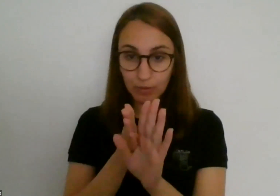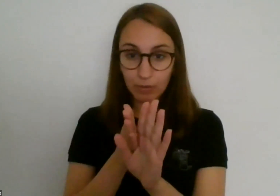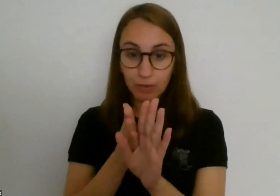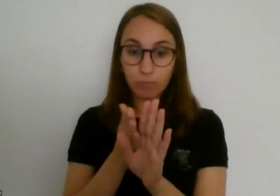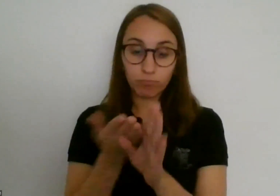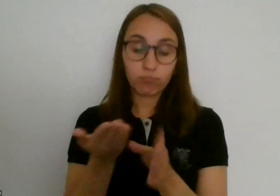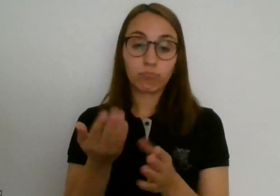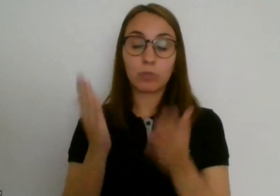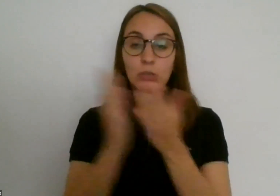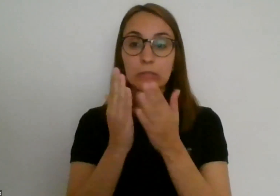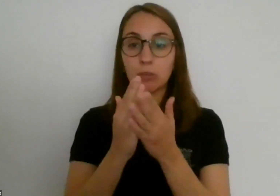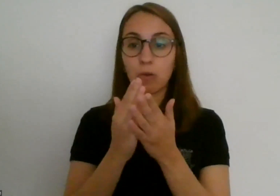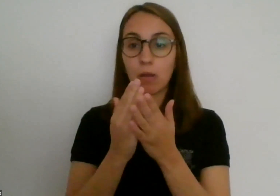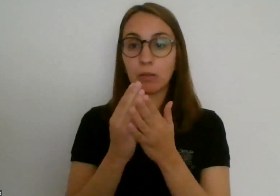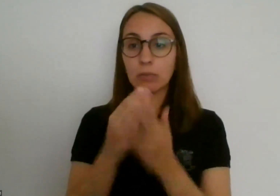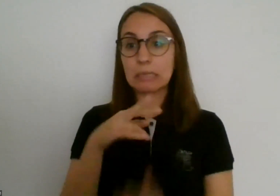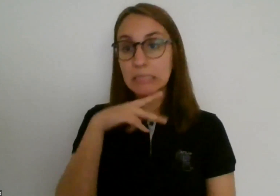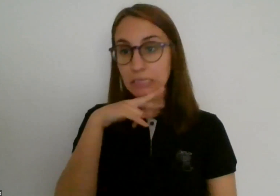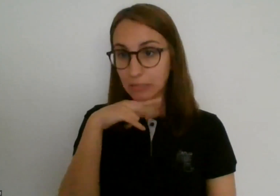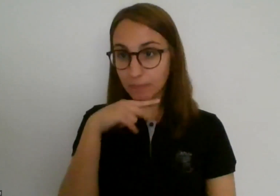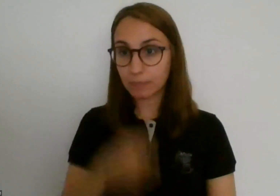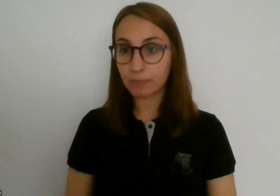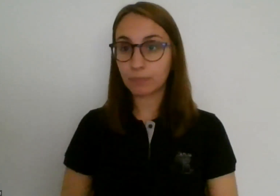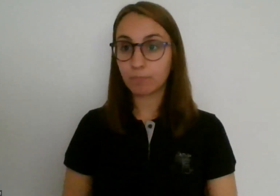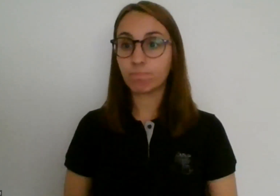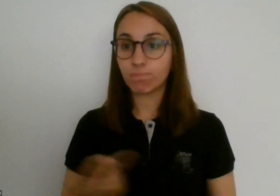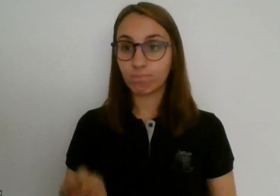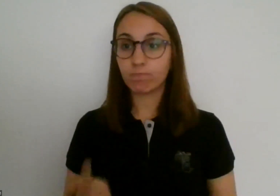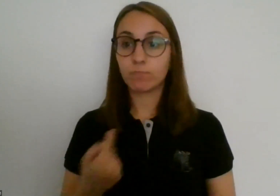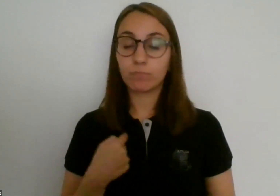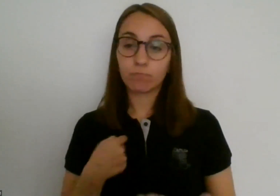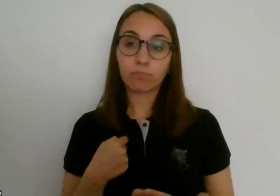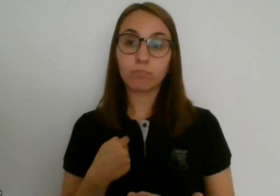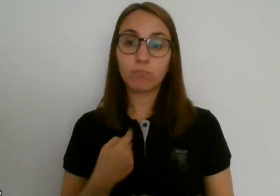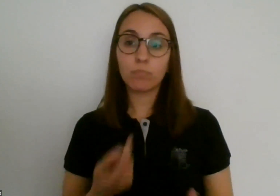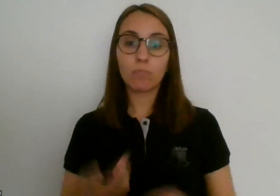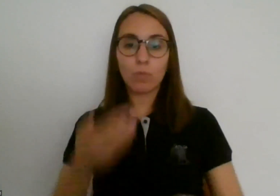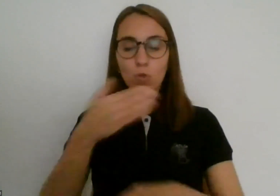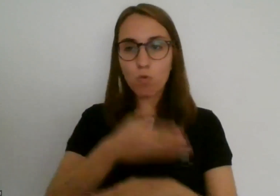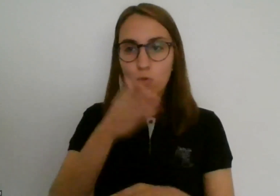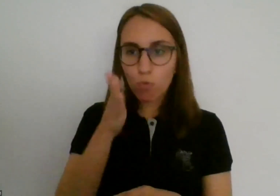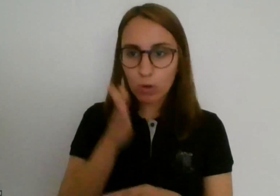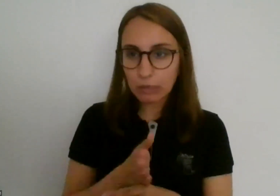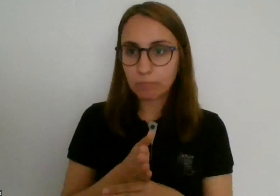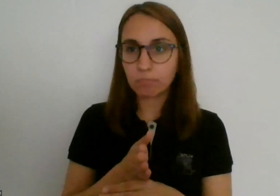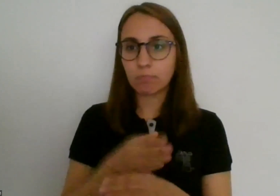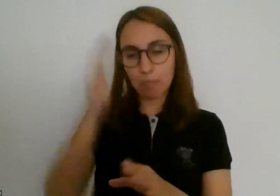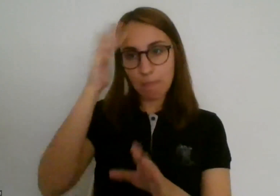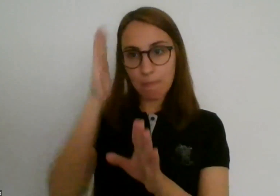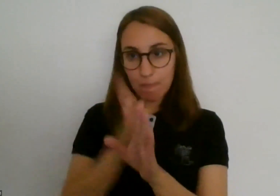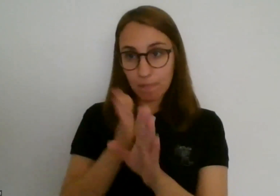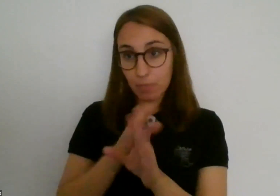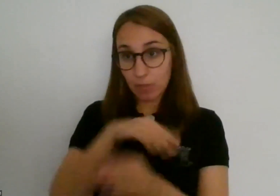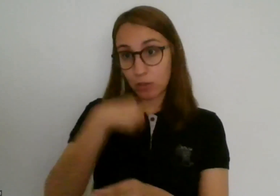Santo António. Venho representar o Gabinete de Intervenção Social e Psicológica, da qual faço parte, que, para além